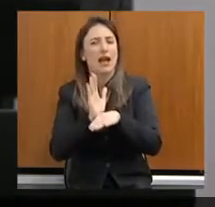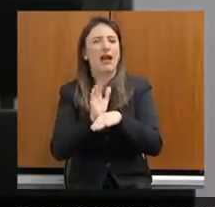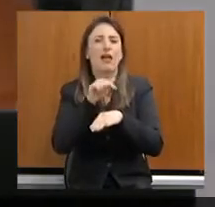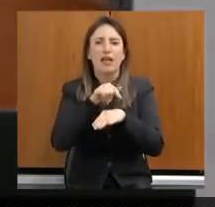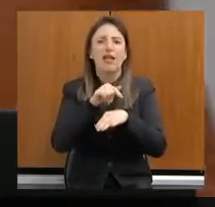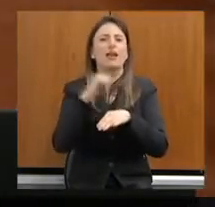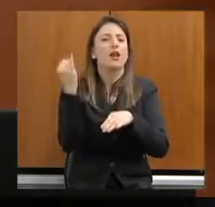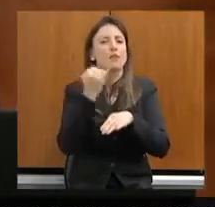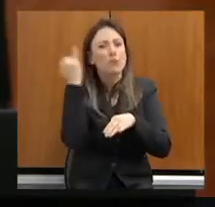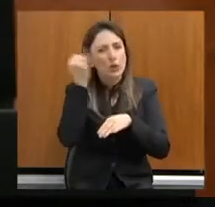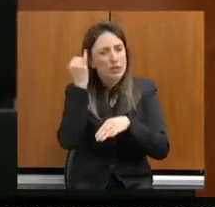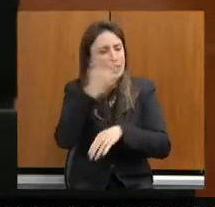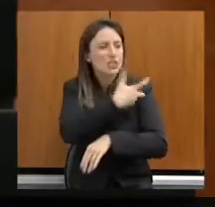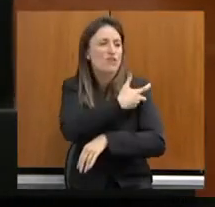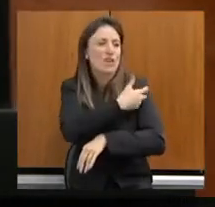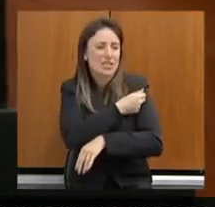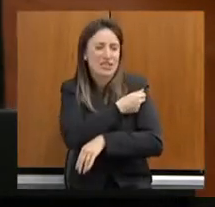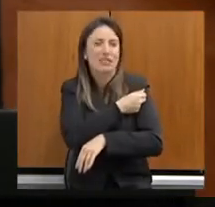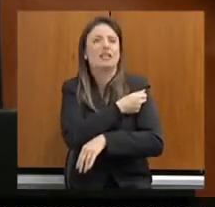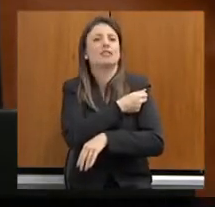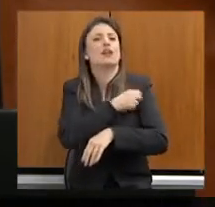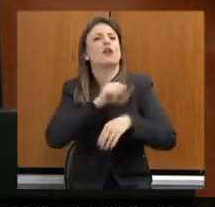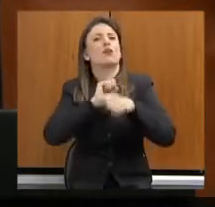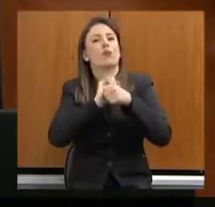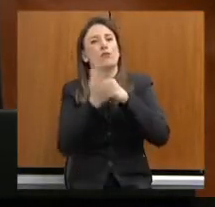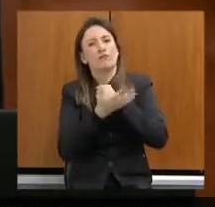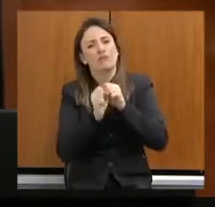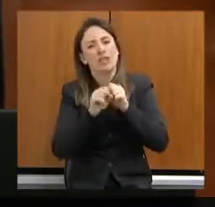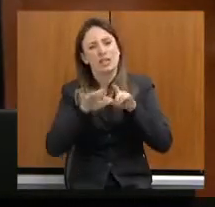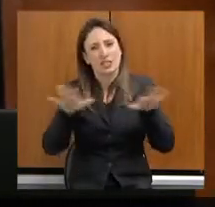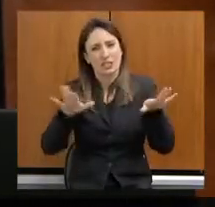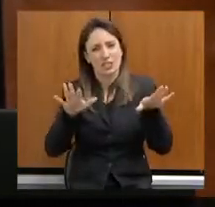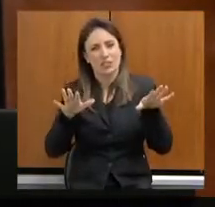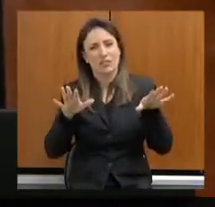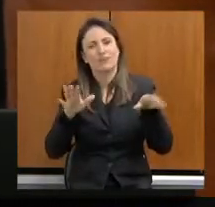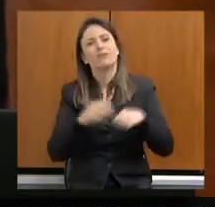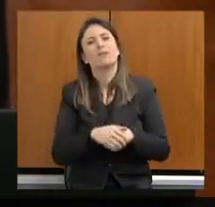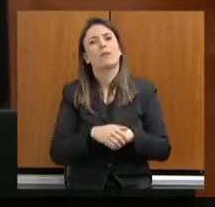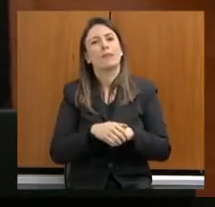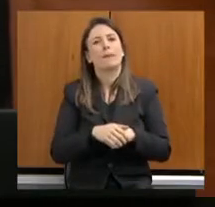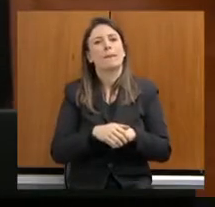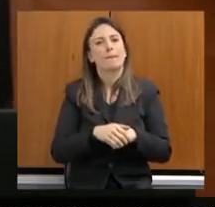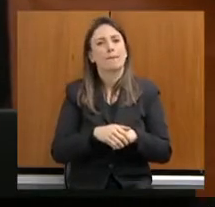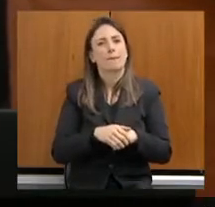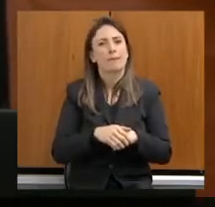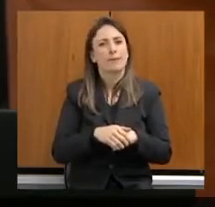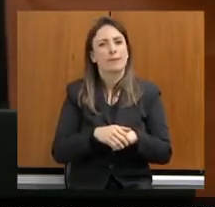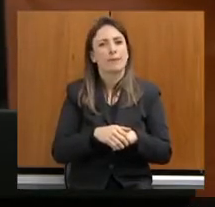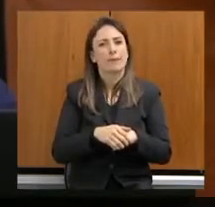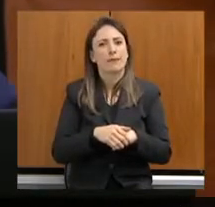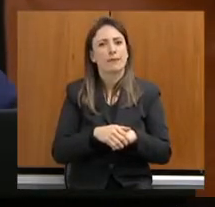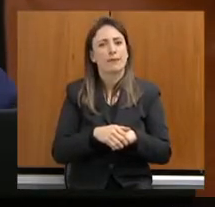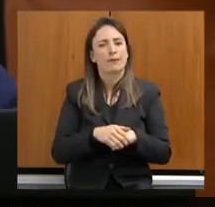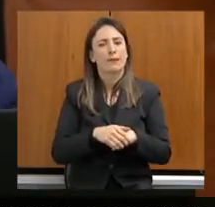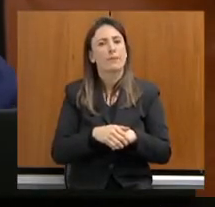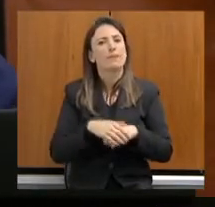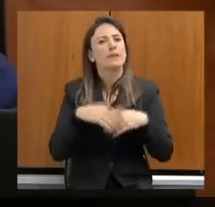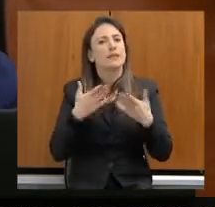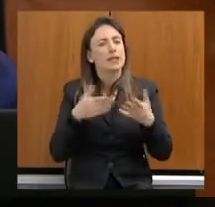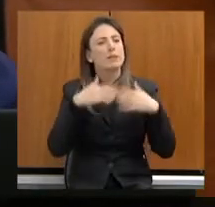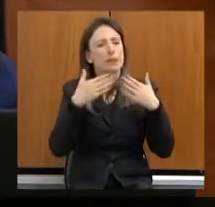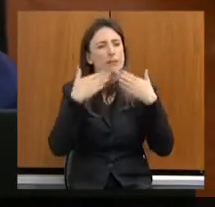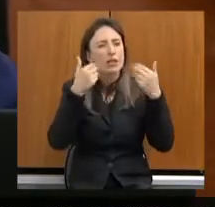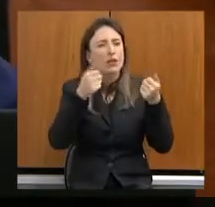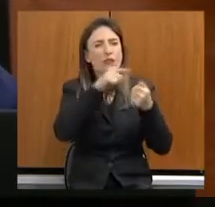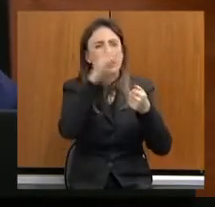vacinação contra o covid-19 de forma a melhorar o entendimento dos termos do